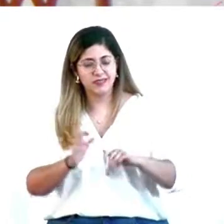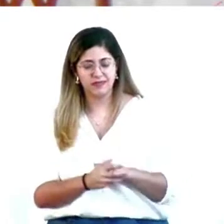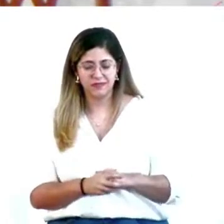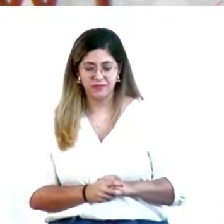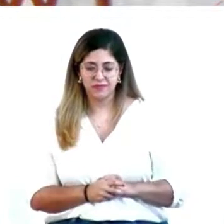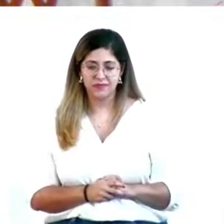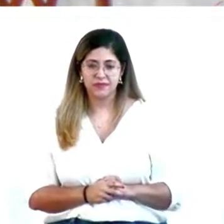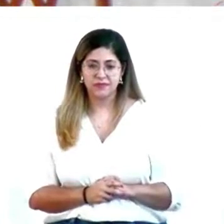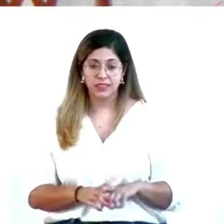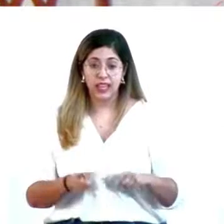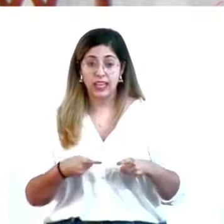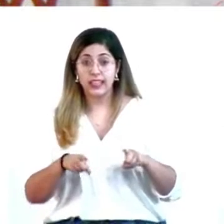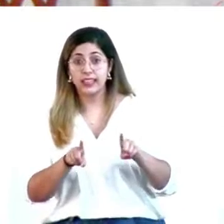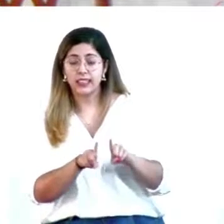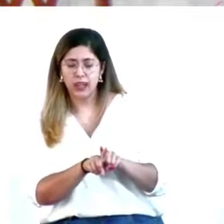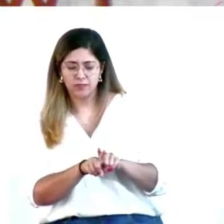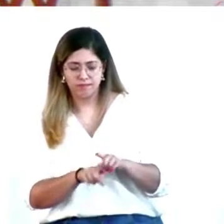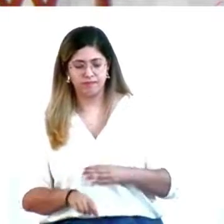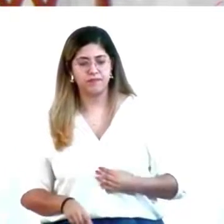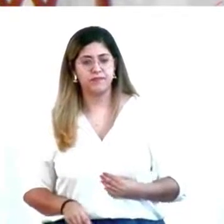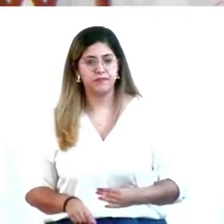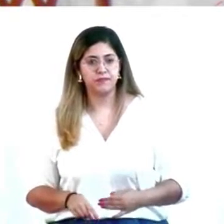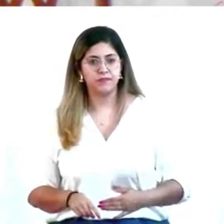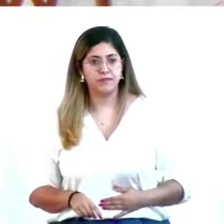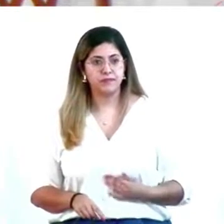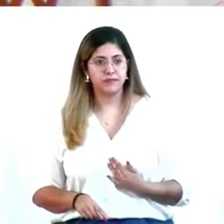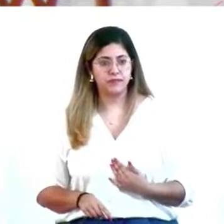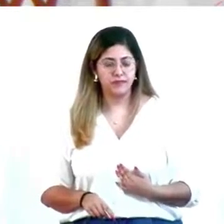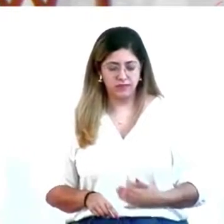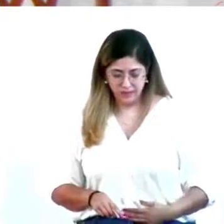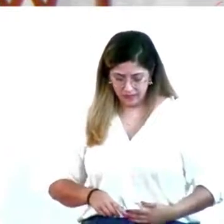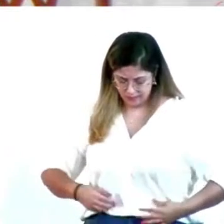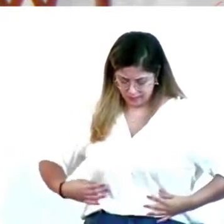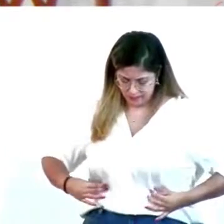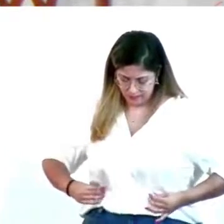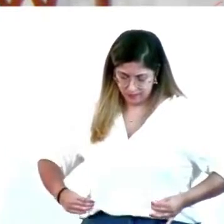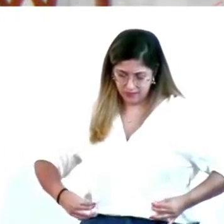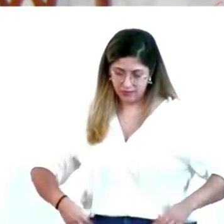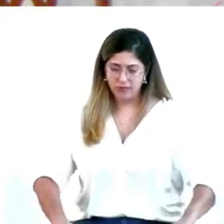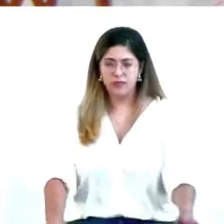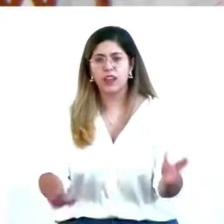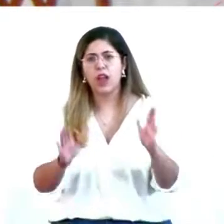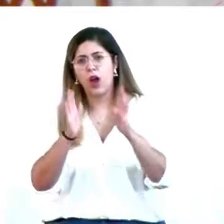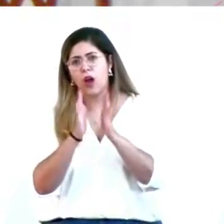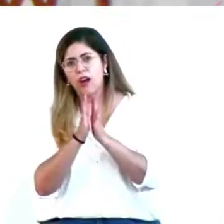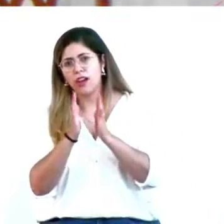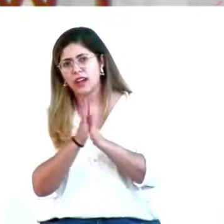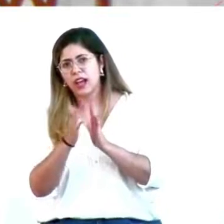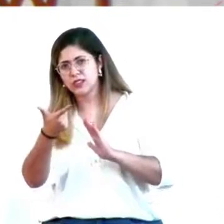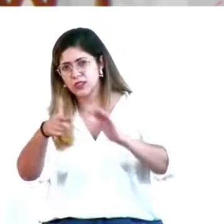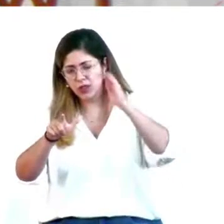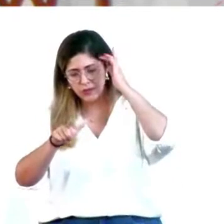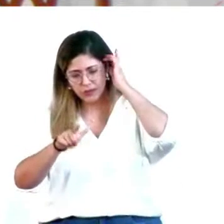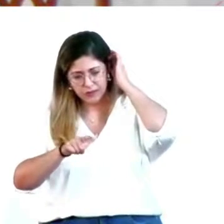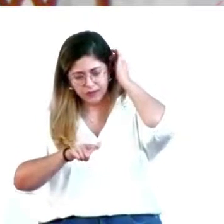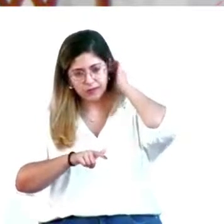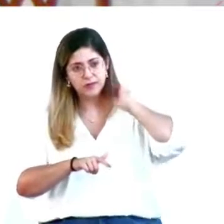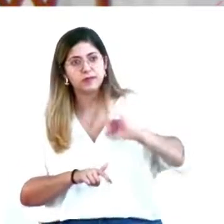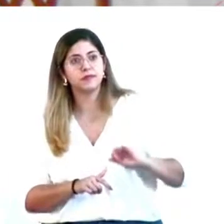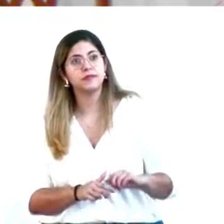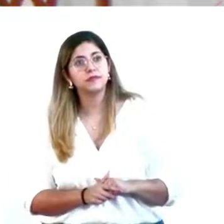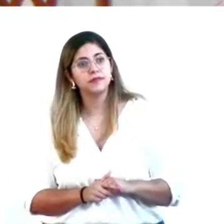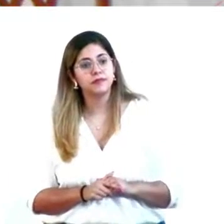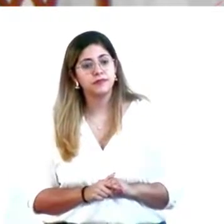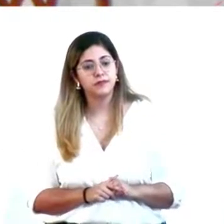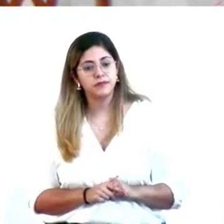E então ele volta a orar. E na segunda oração ele segue a mesma linha de pedido da primeira, pedindo que